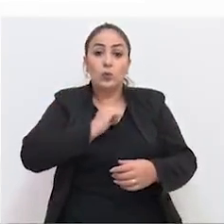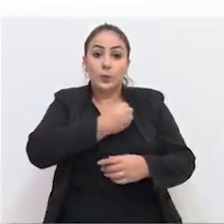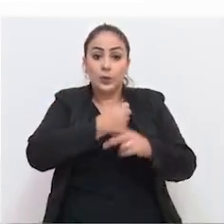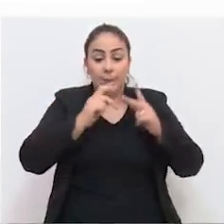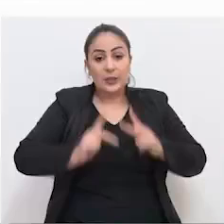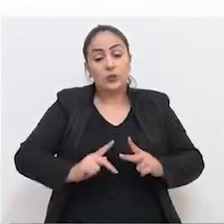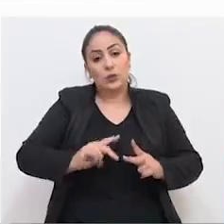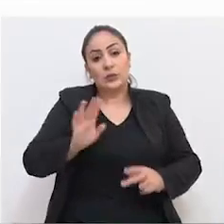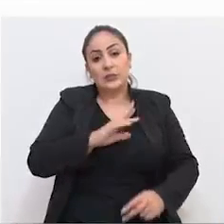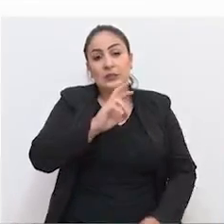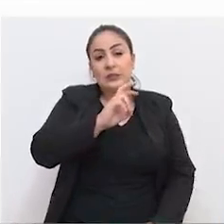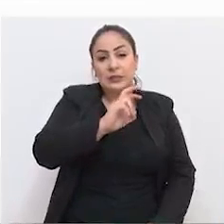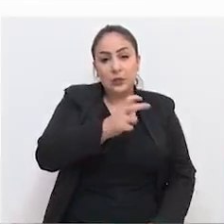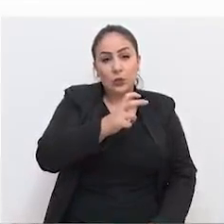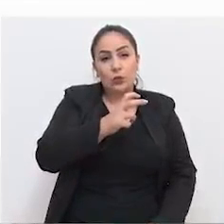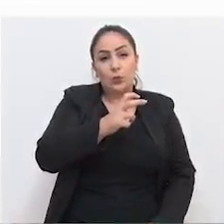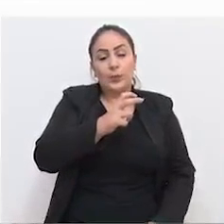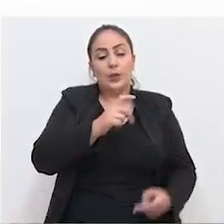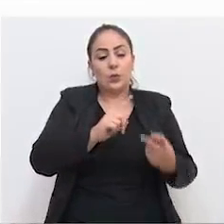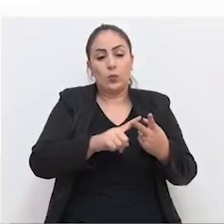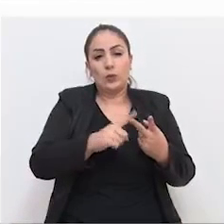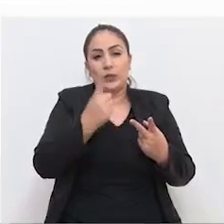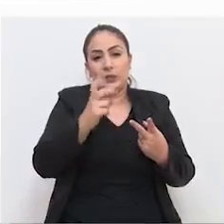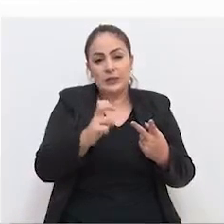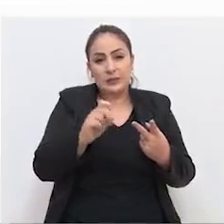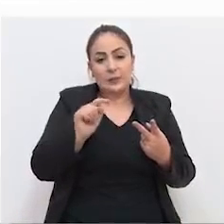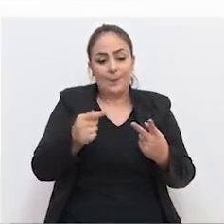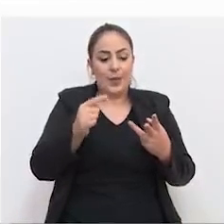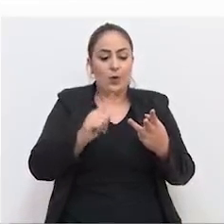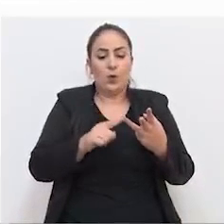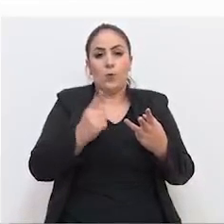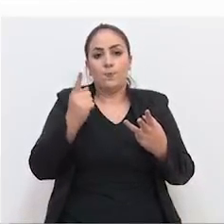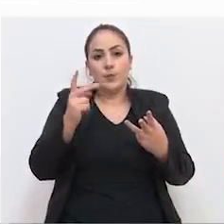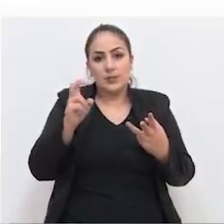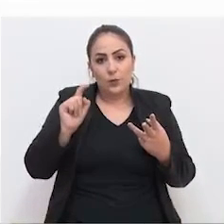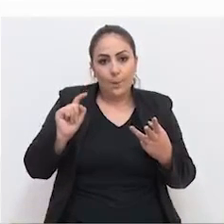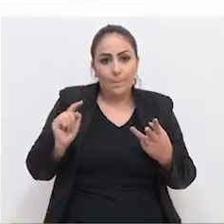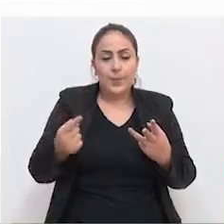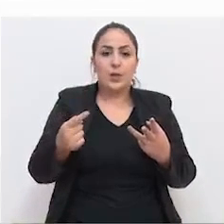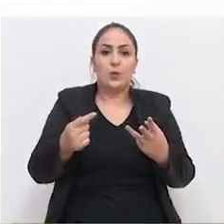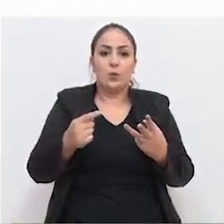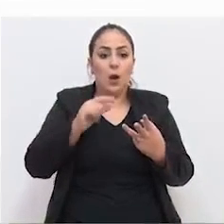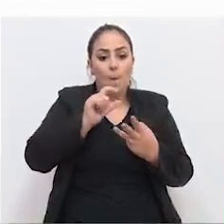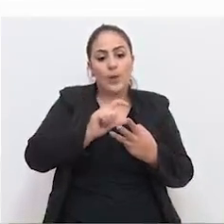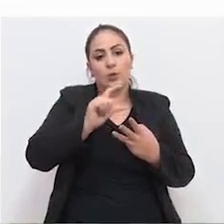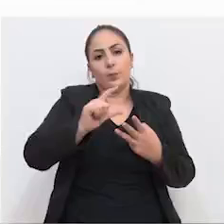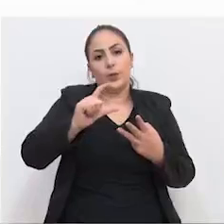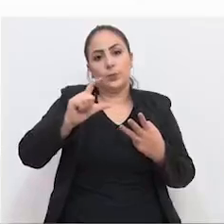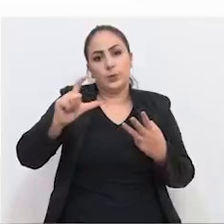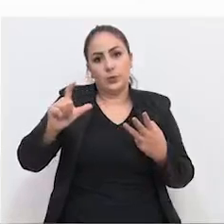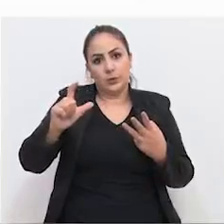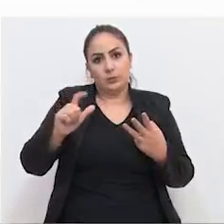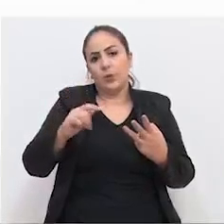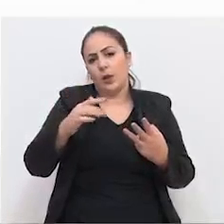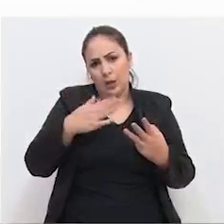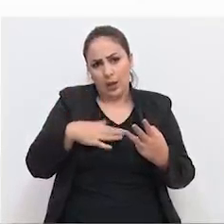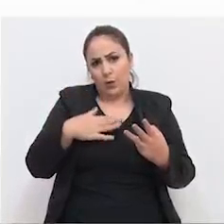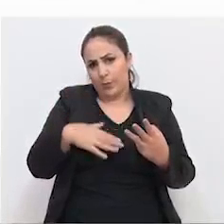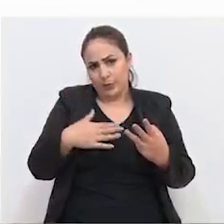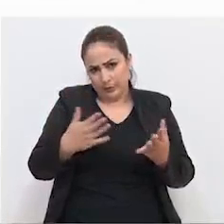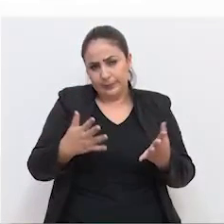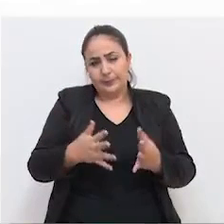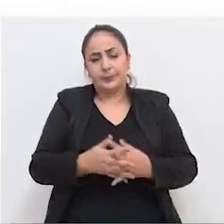estado, 5 mil, 15 mil, 25 mil. Então, aumentando numa progressão aritmética e não numa